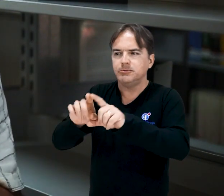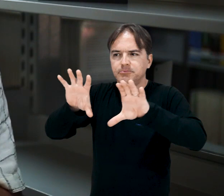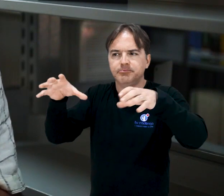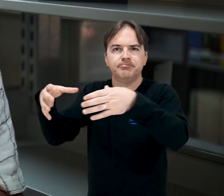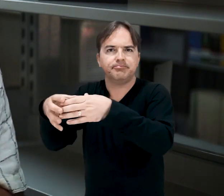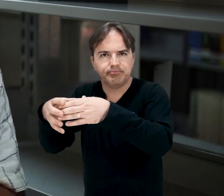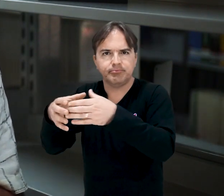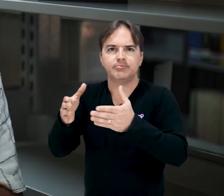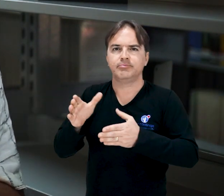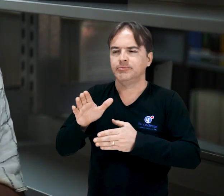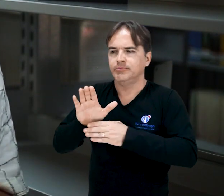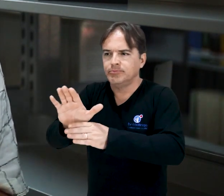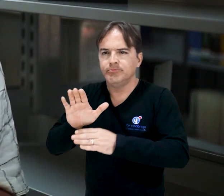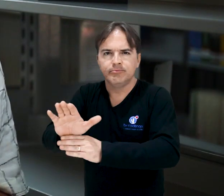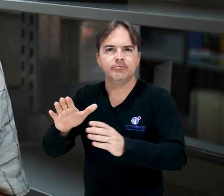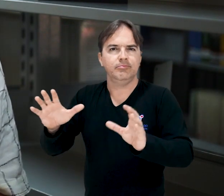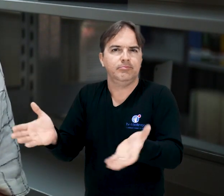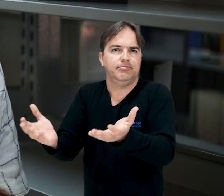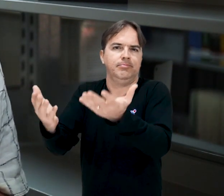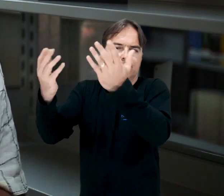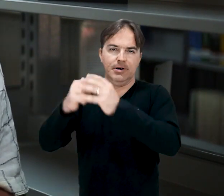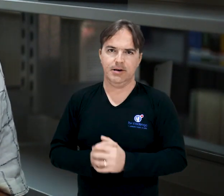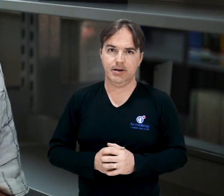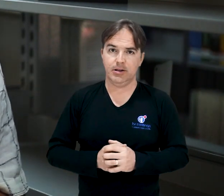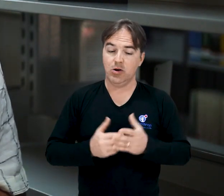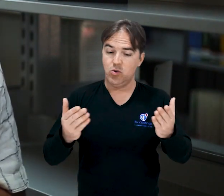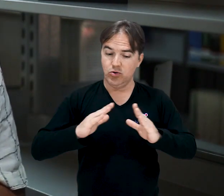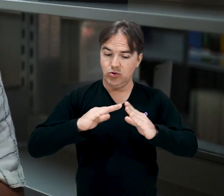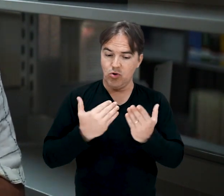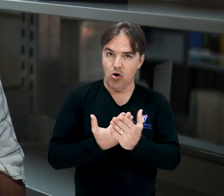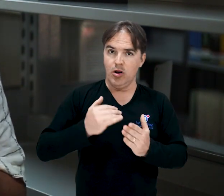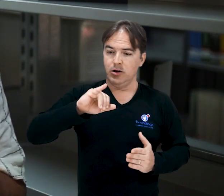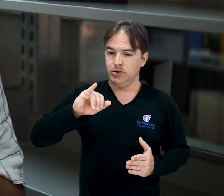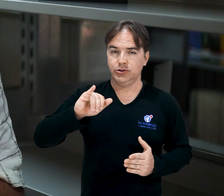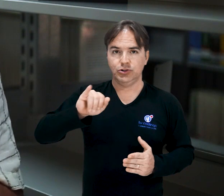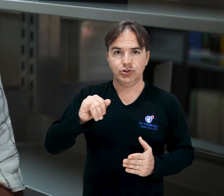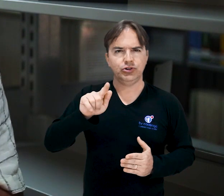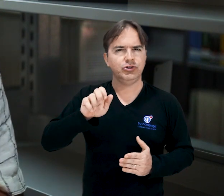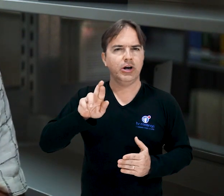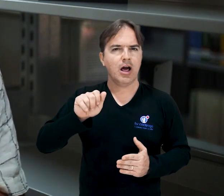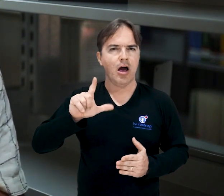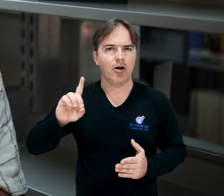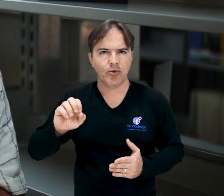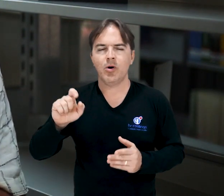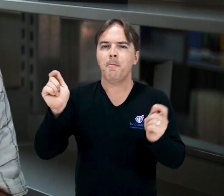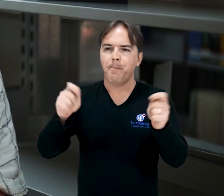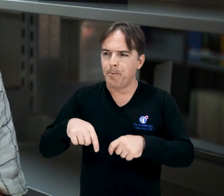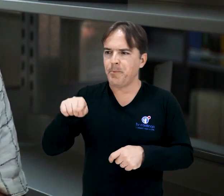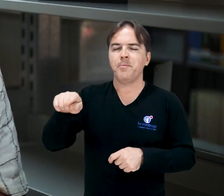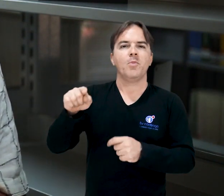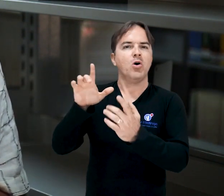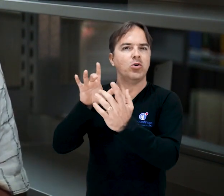diversos projetos que foi desenvolvido pela Escola de Balé Geraldo Pontes, como a Fundação La Feliz, a Pai